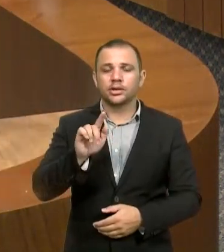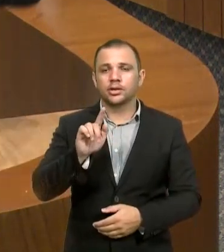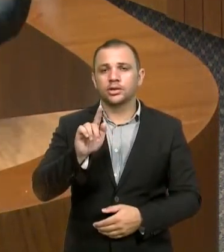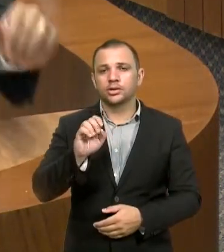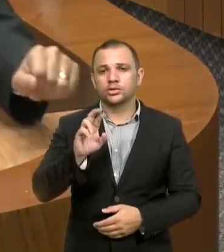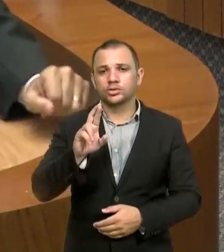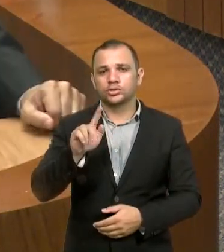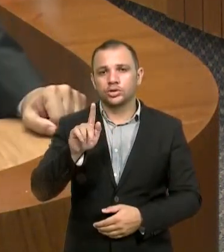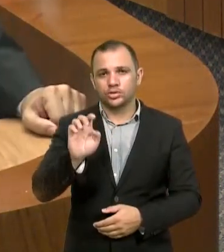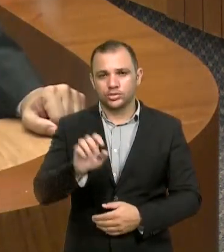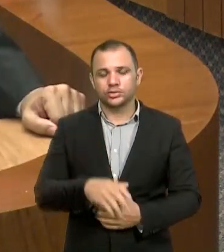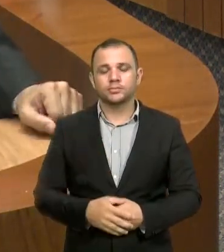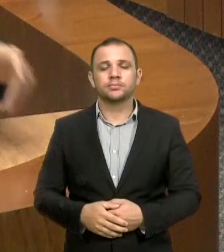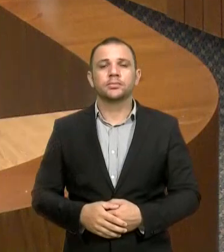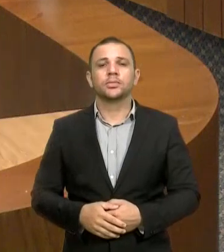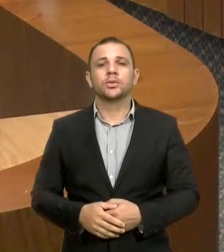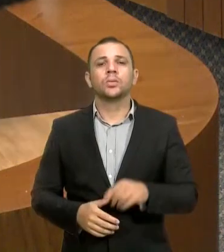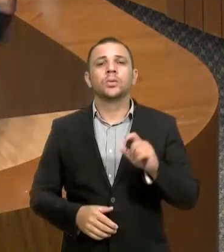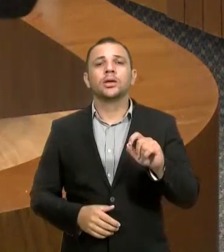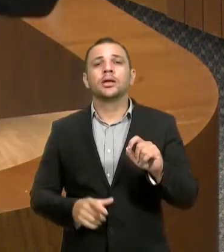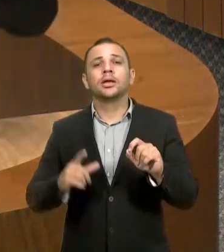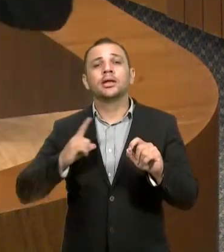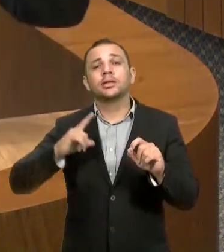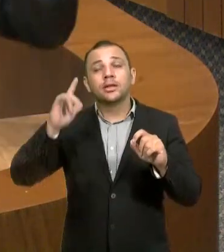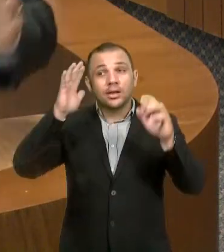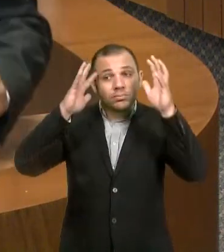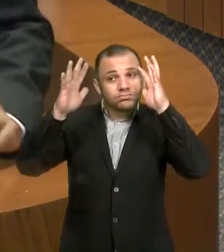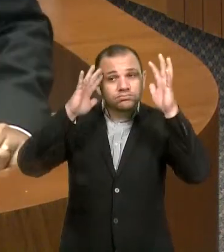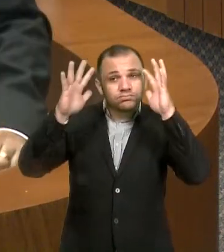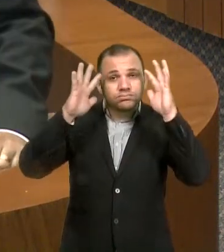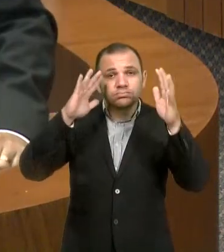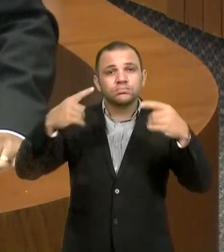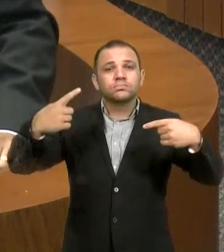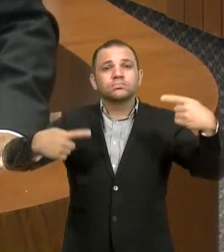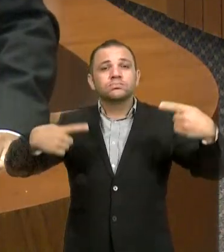disputas imaginárias, disputas que almejam dividir o Brasil,